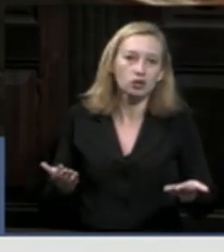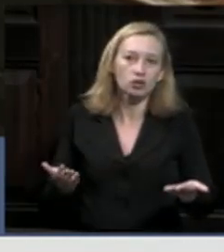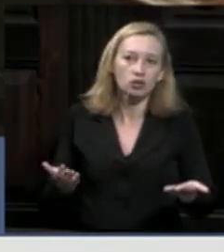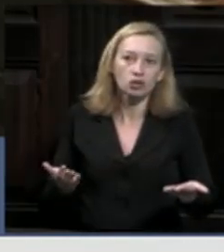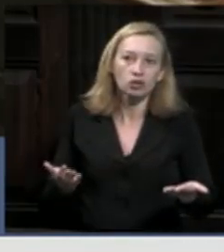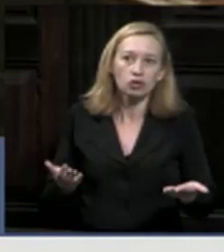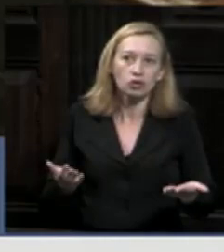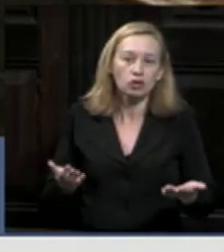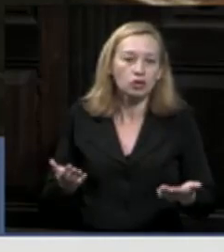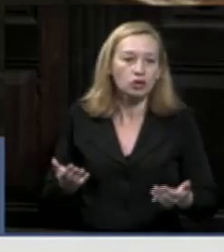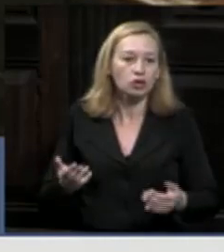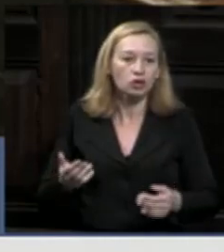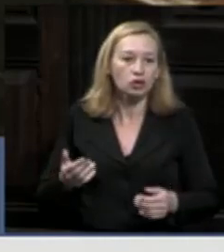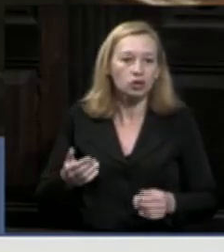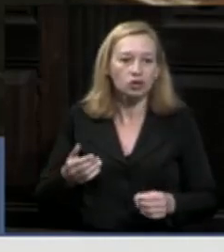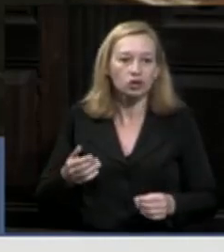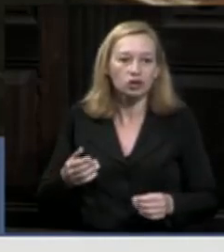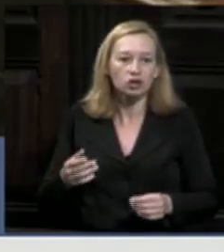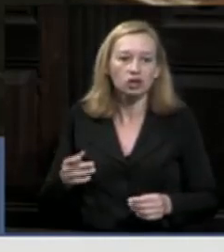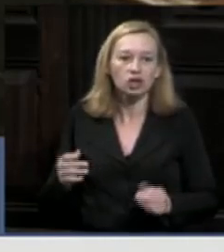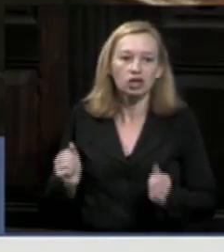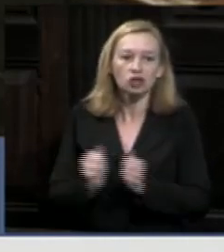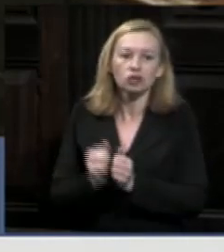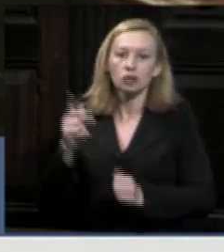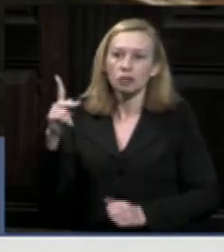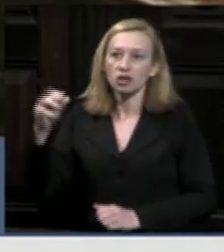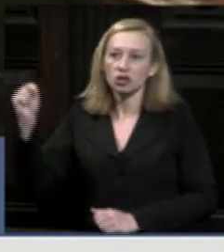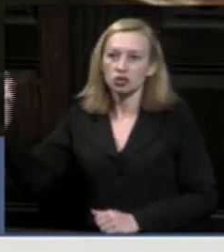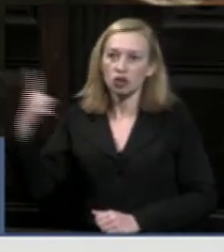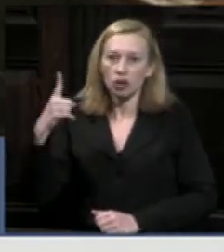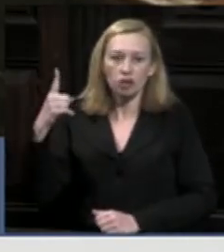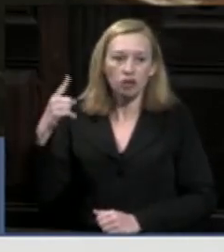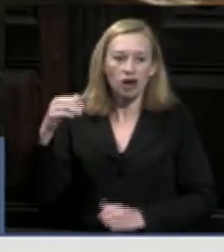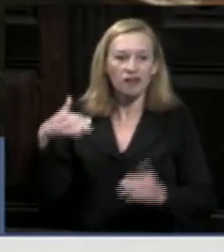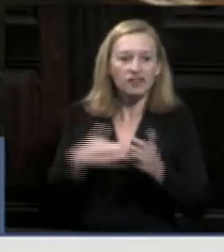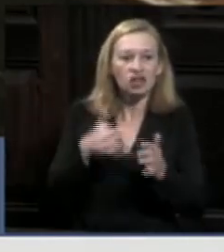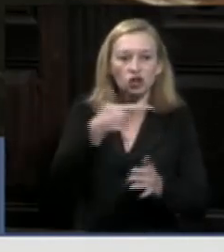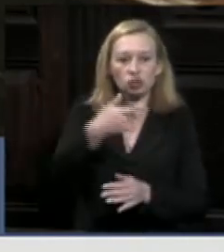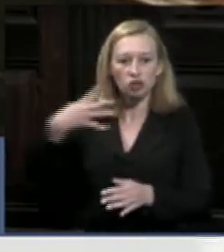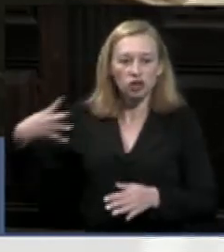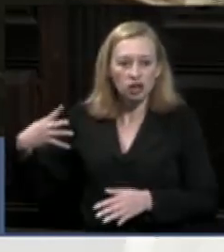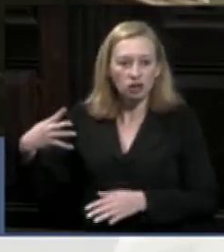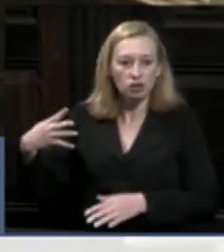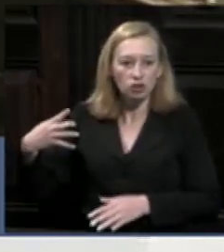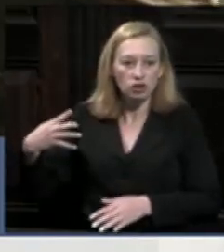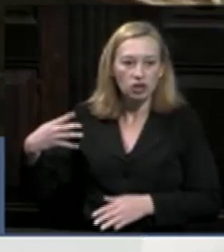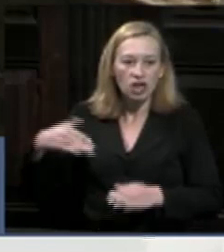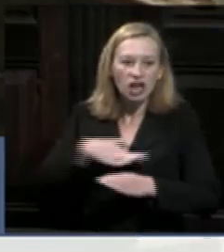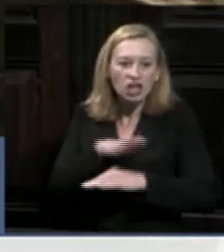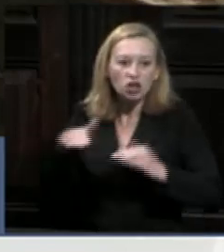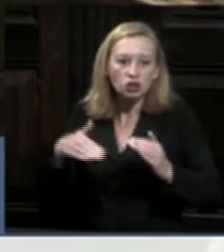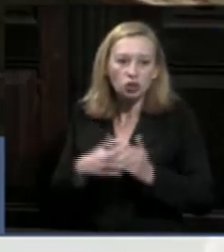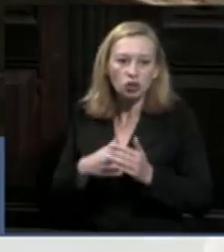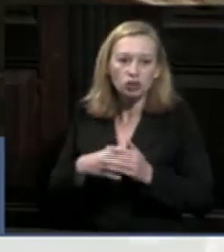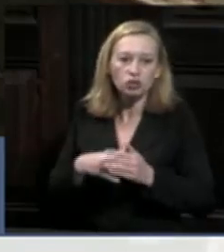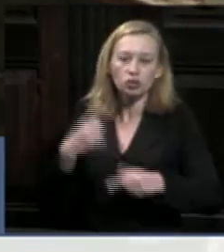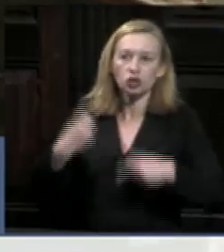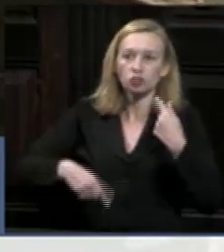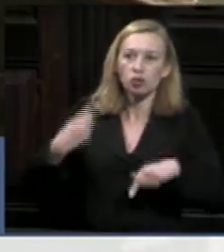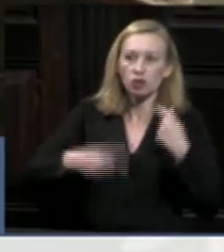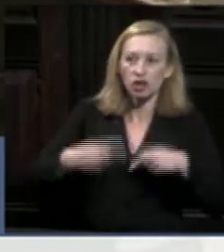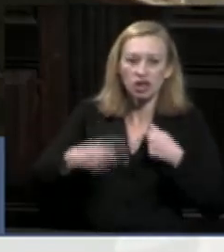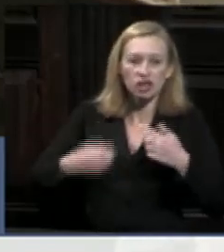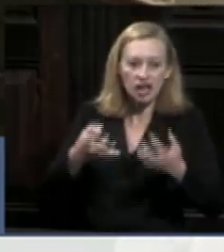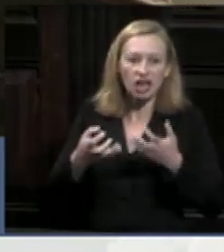pessoal até 2014 dizia que era contra todos os políticos matar um monte já a favor do lula